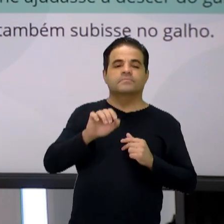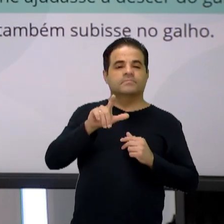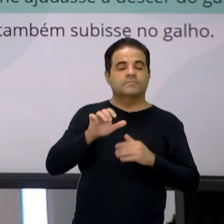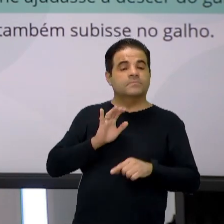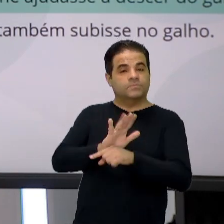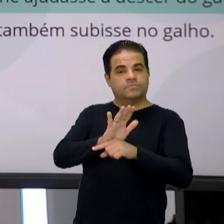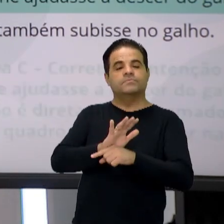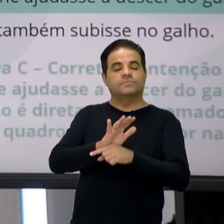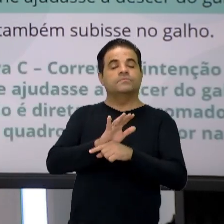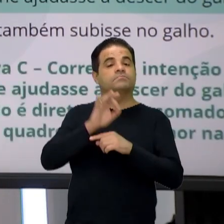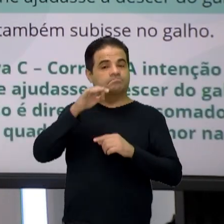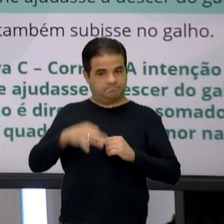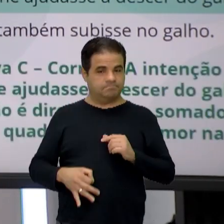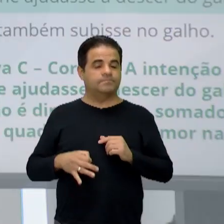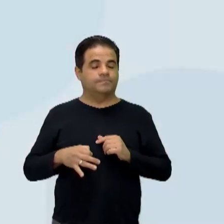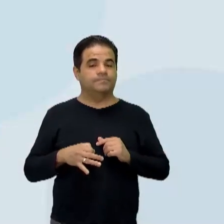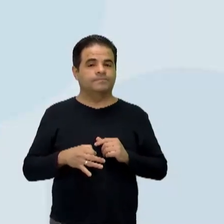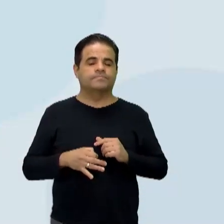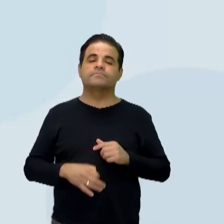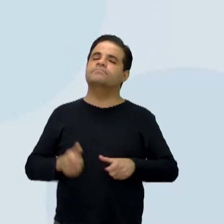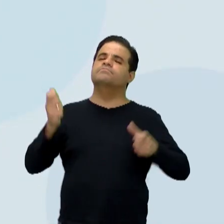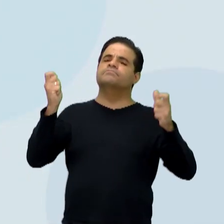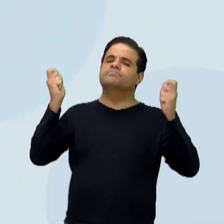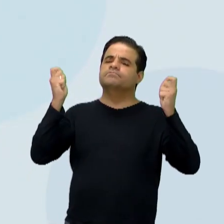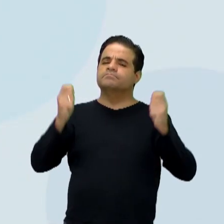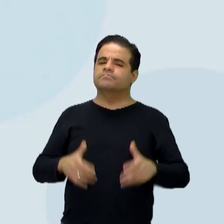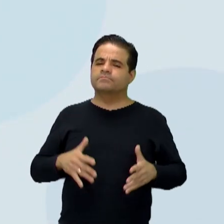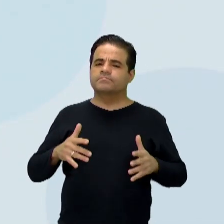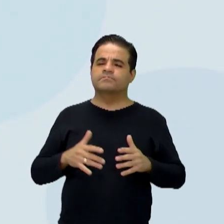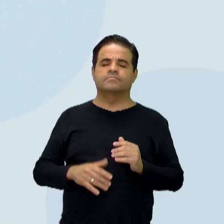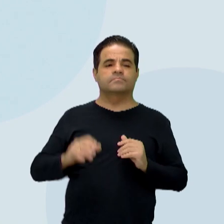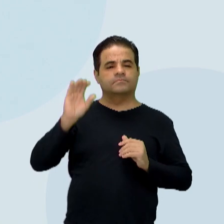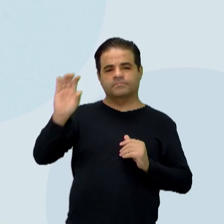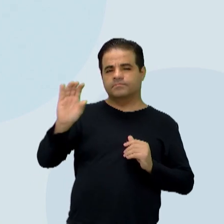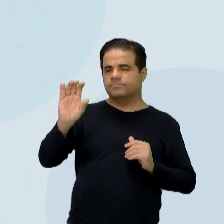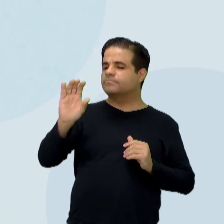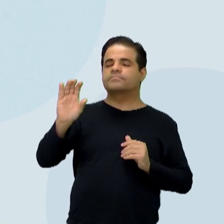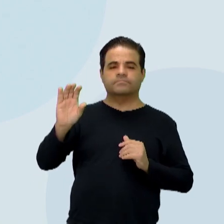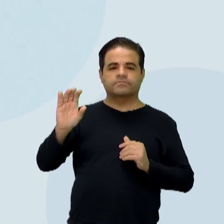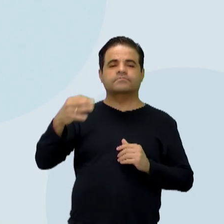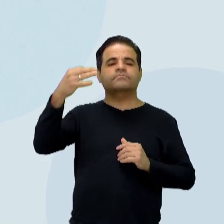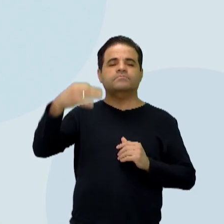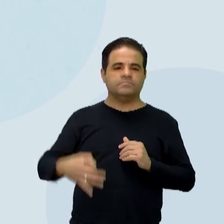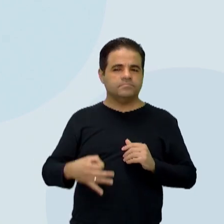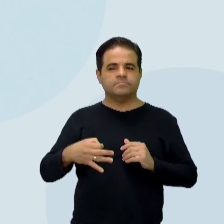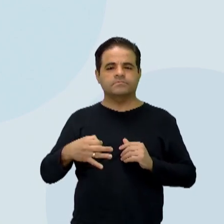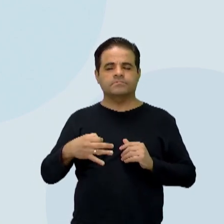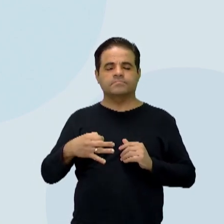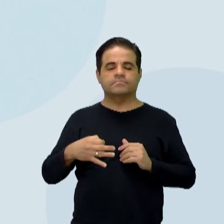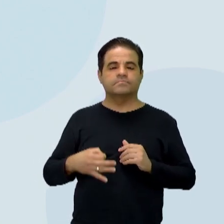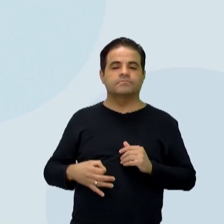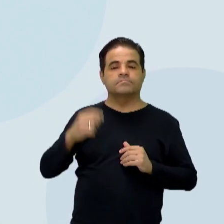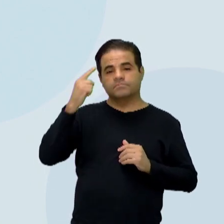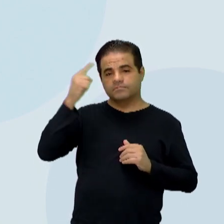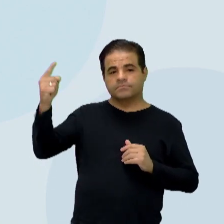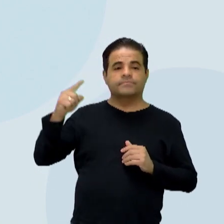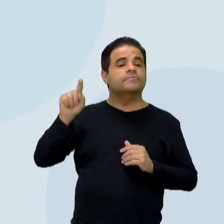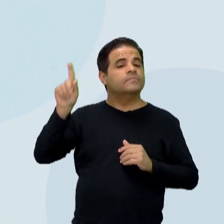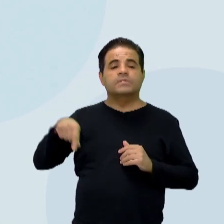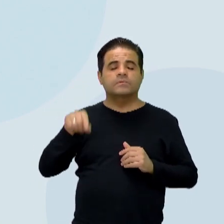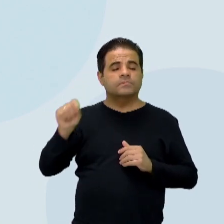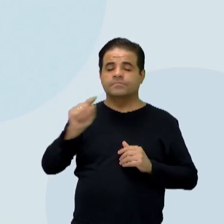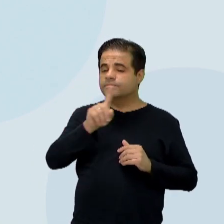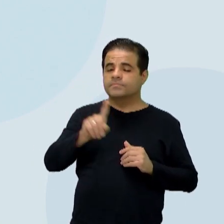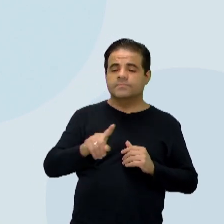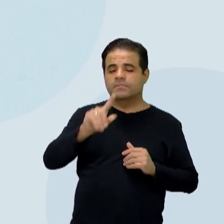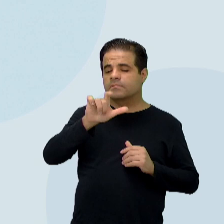ajudasse a descer do galho, é a correta. A explicação está aqui, ó. Alternativa C, correta. A intenção do Chico Bento era que